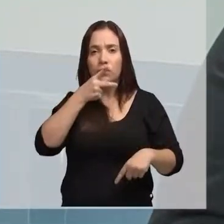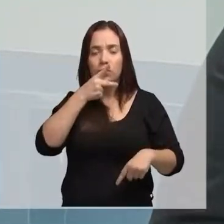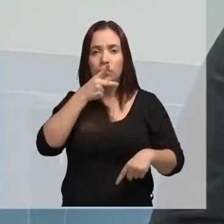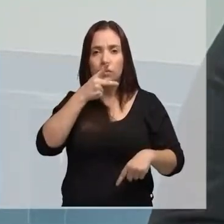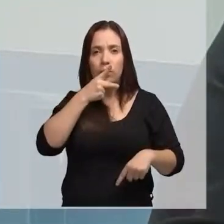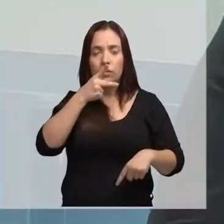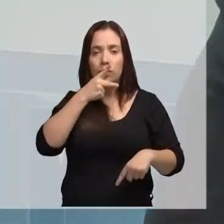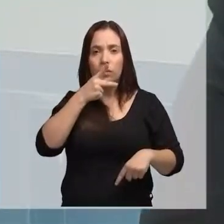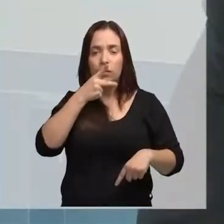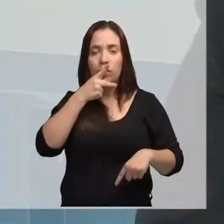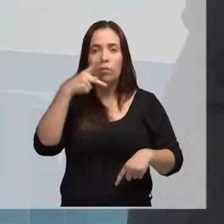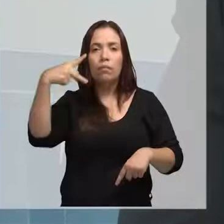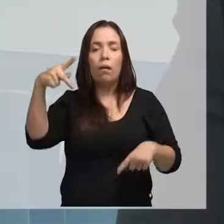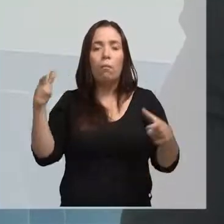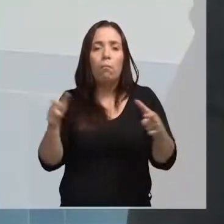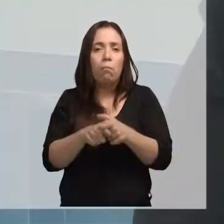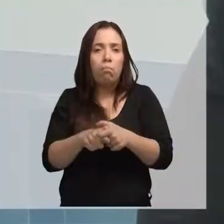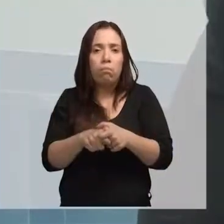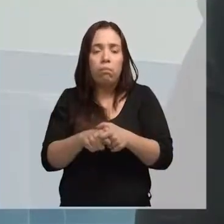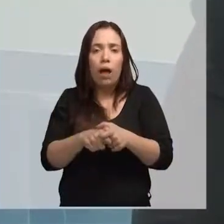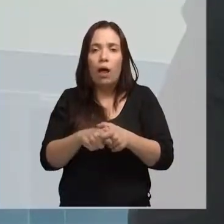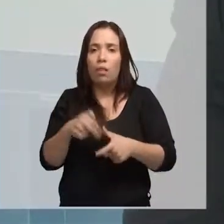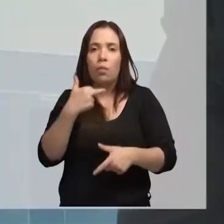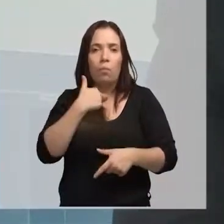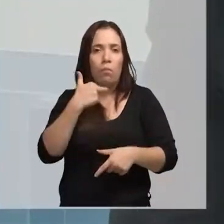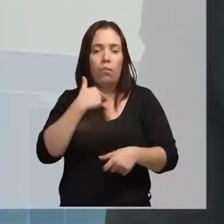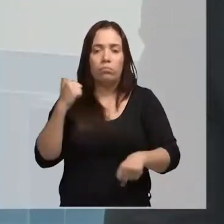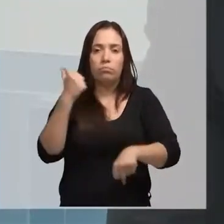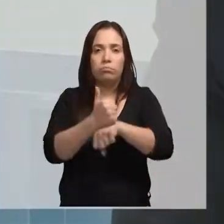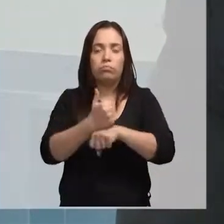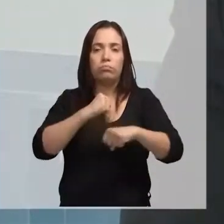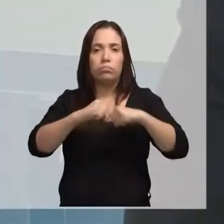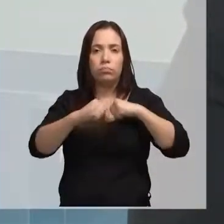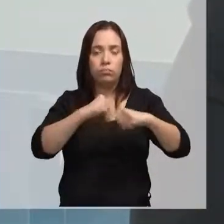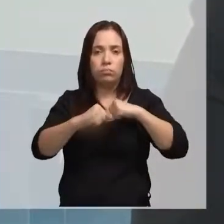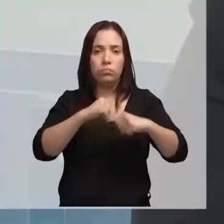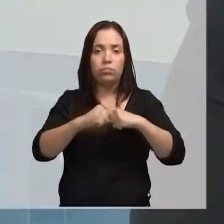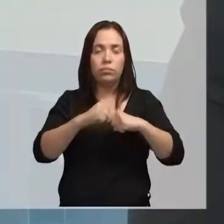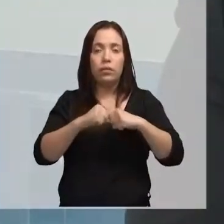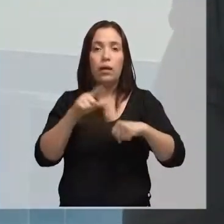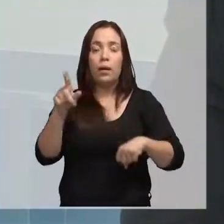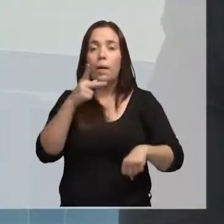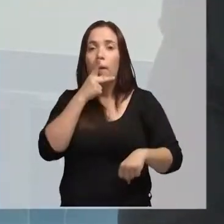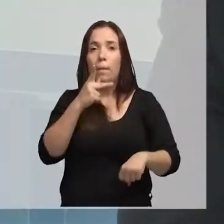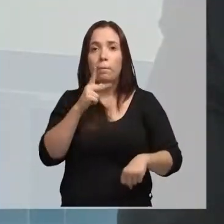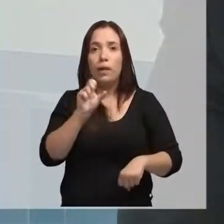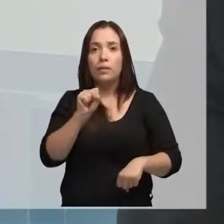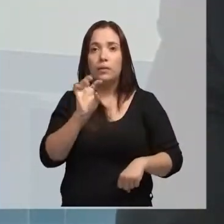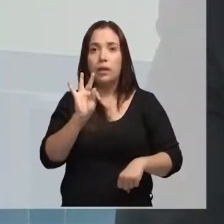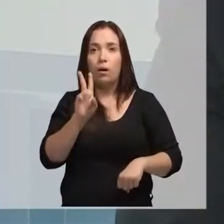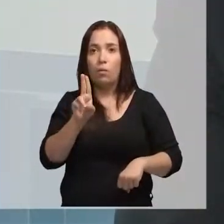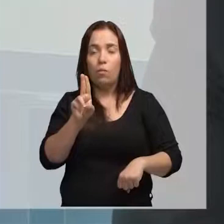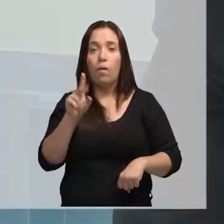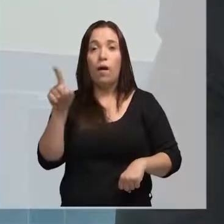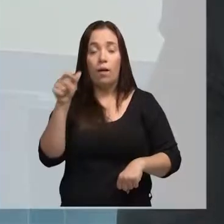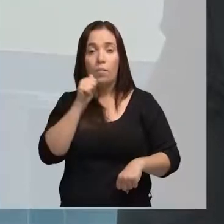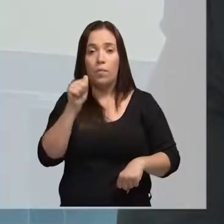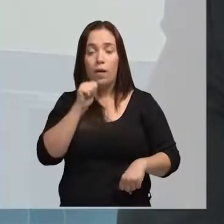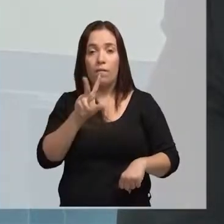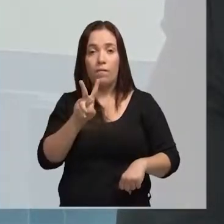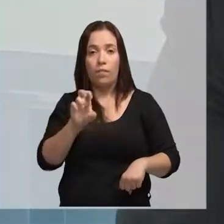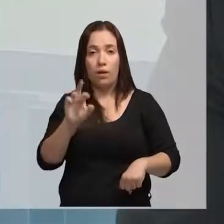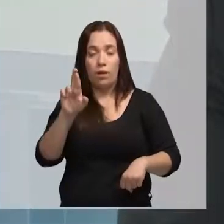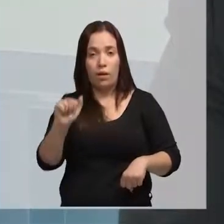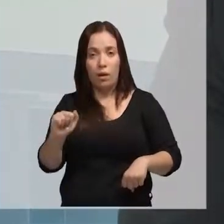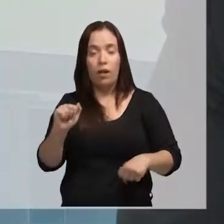tem a quantidade necessária de representante para participar de debate. Como não participou a candidata do PSTU, como é o nome dela, ô Luiz? A Vera. A Vera. Como não participou...